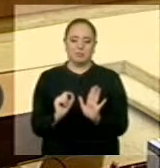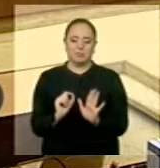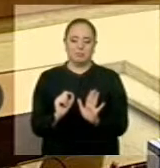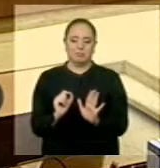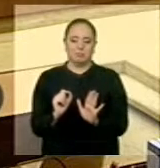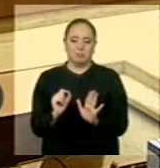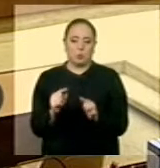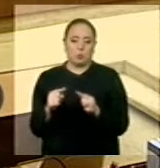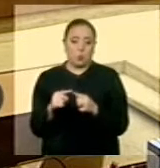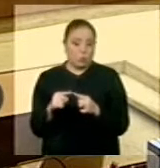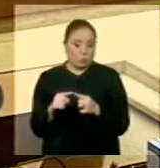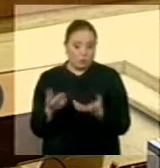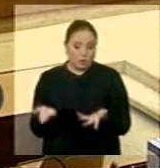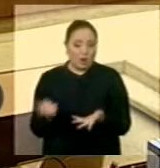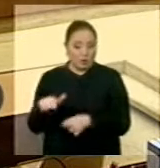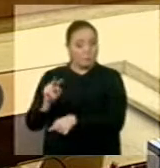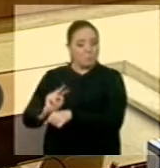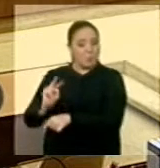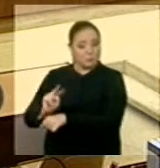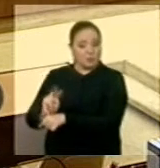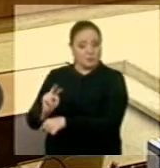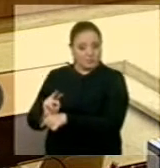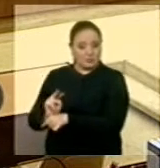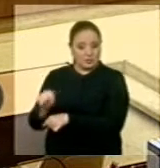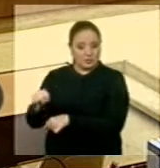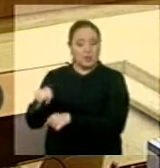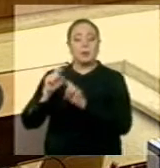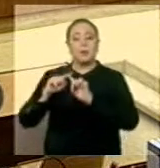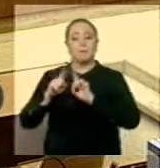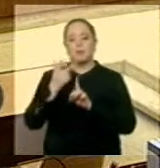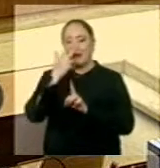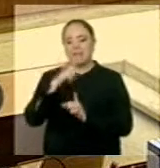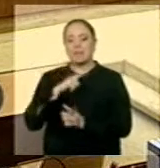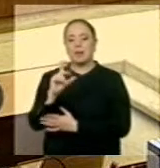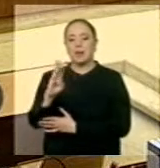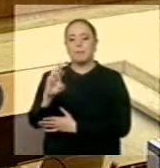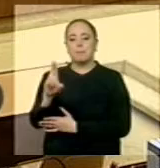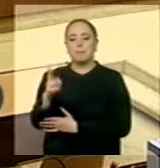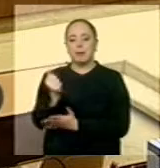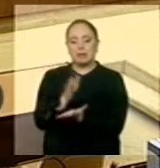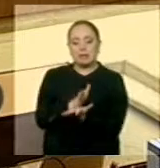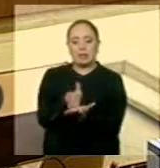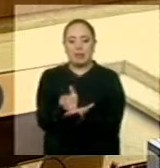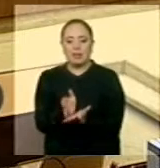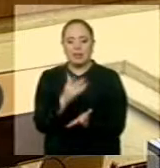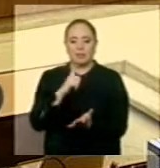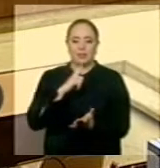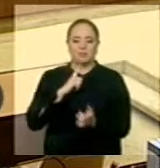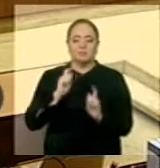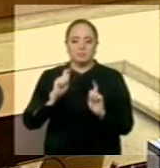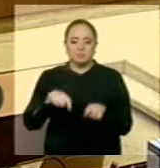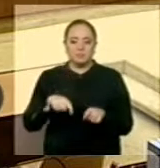encontro, foi realmente proteger, mas deixou uma brecha ou uma possibilidade